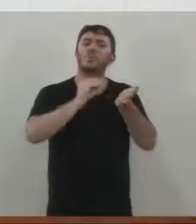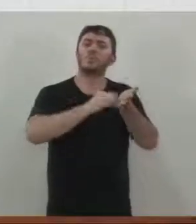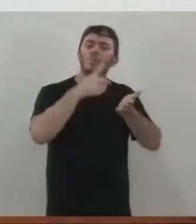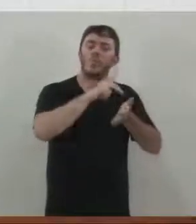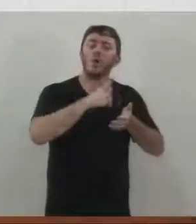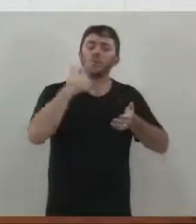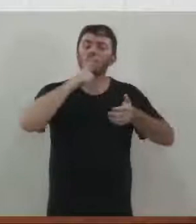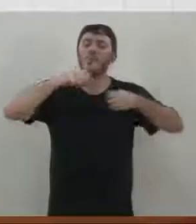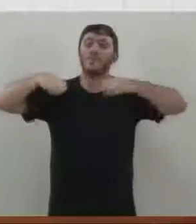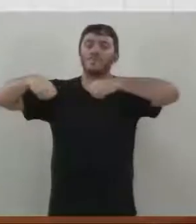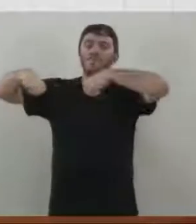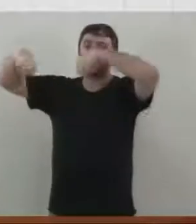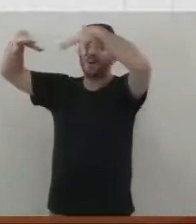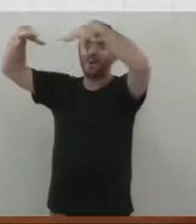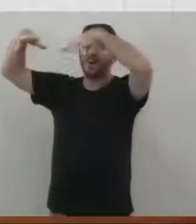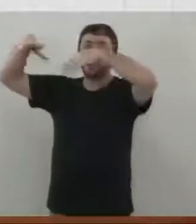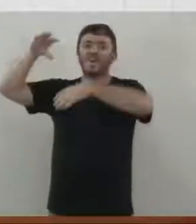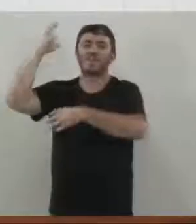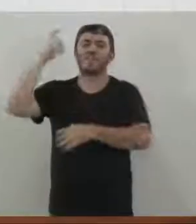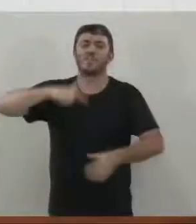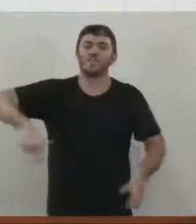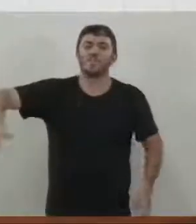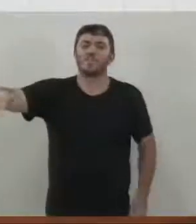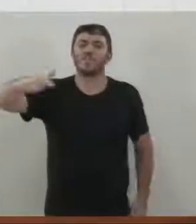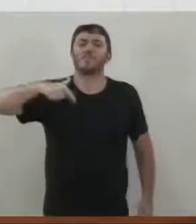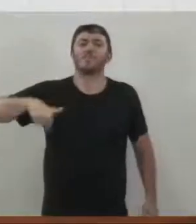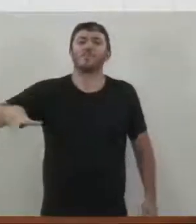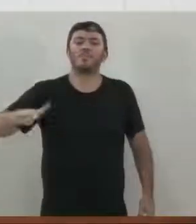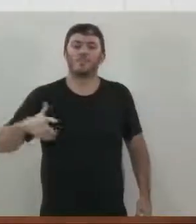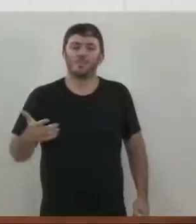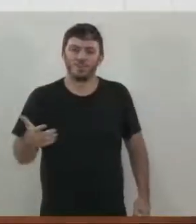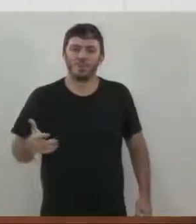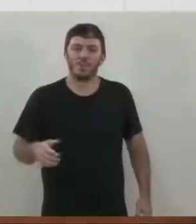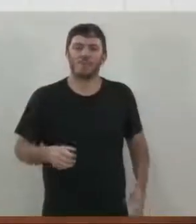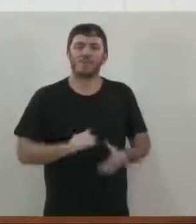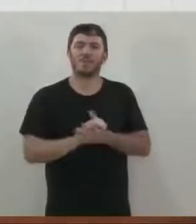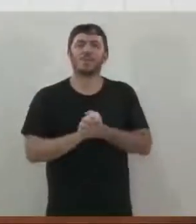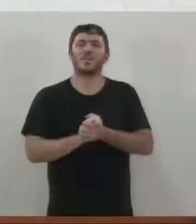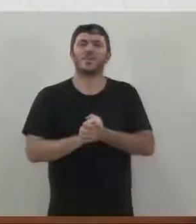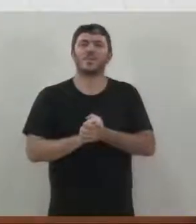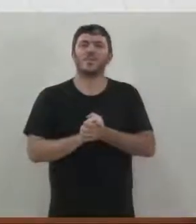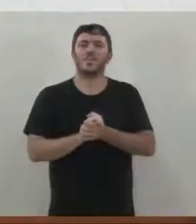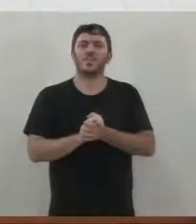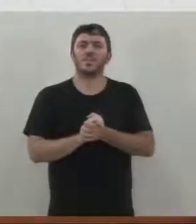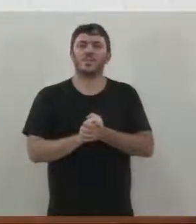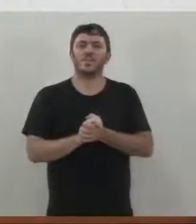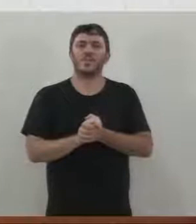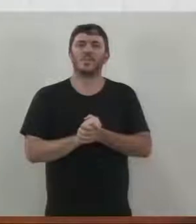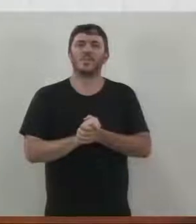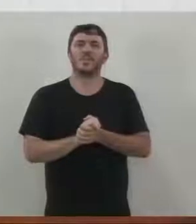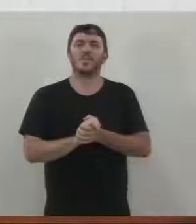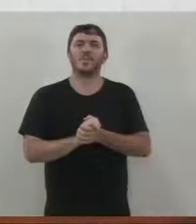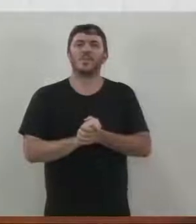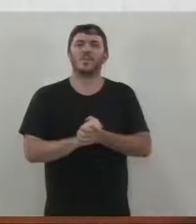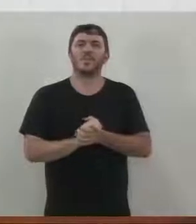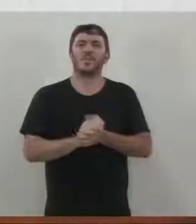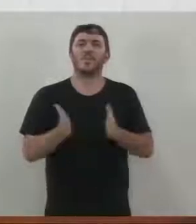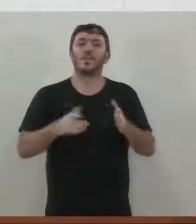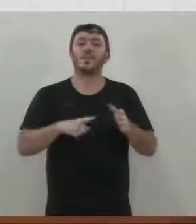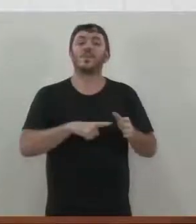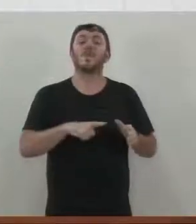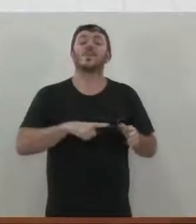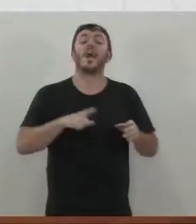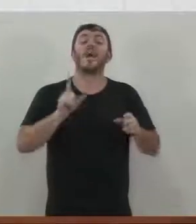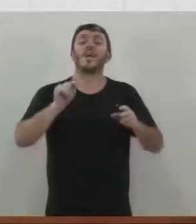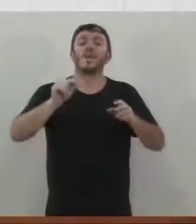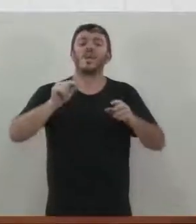a iluminação ali da Praça Corazari. Também tem a iluminação do Parquinho do Jardim